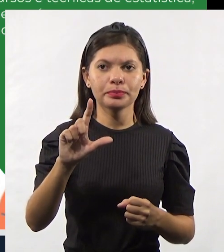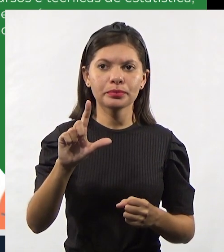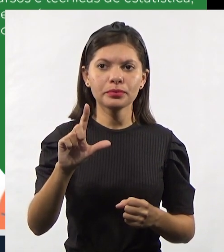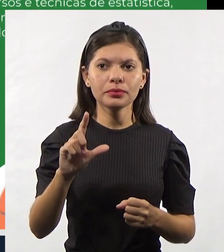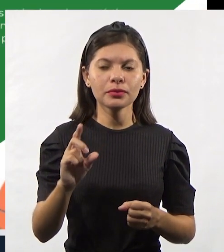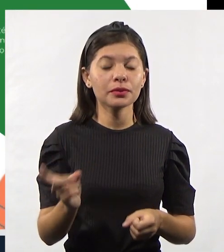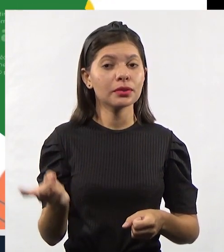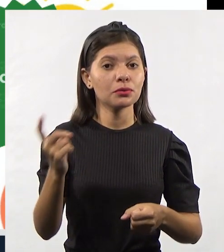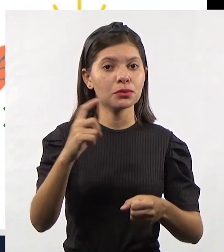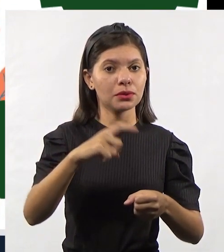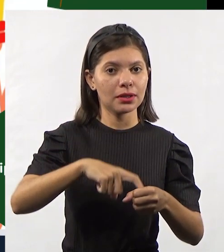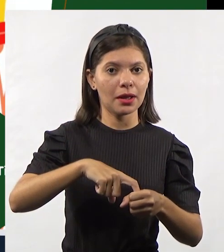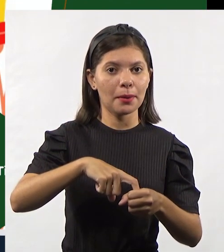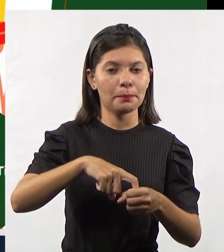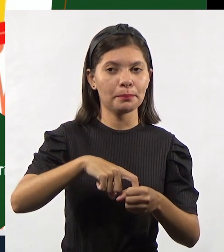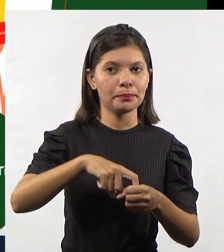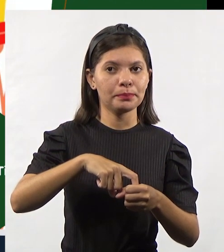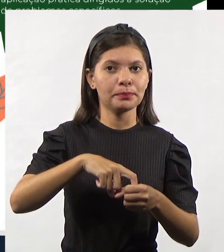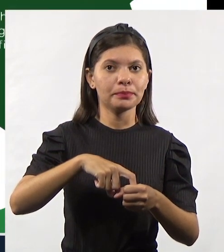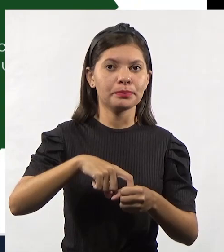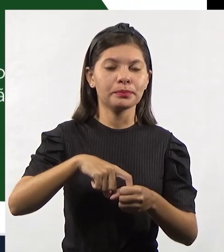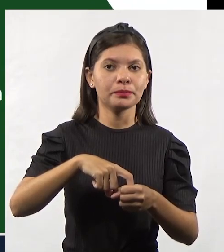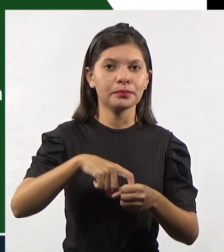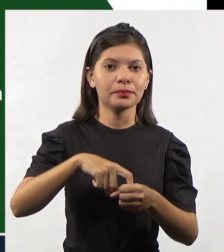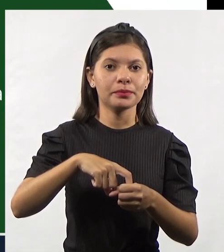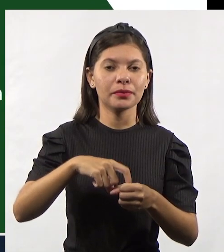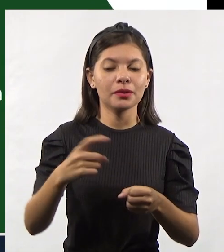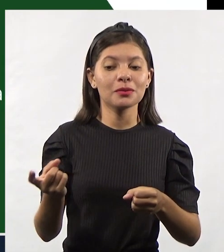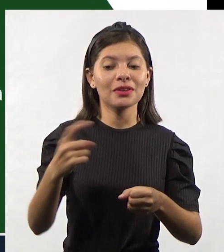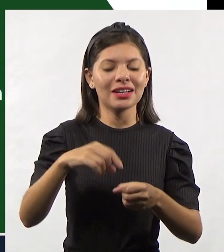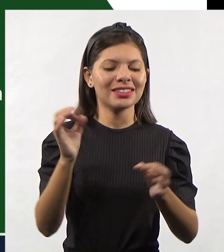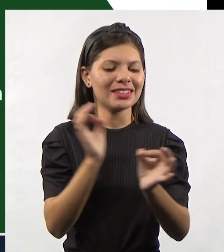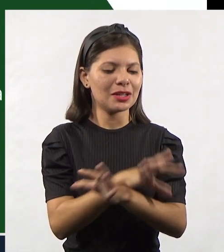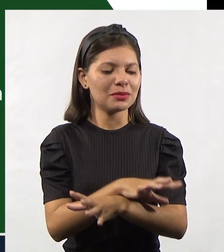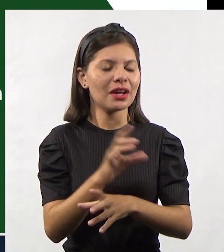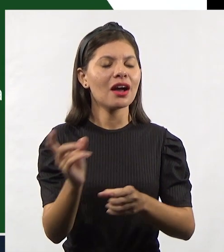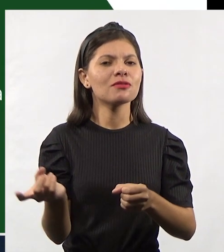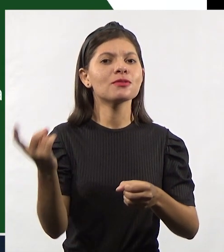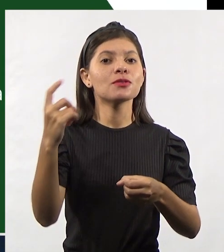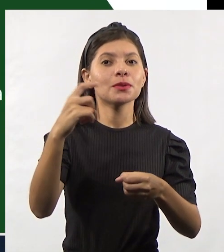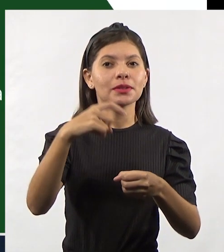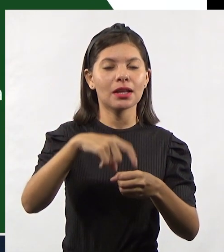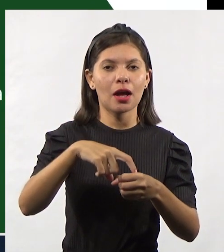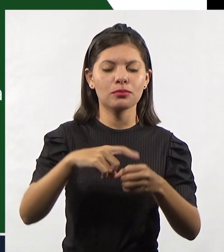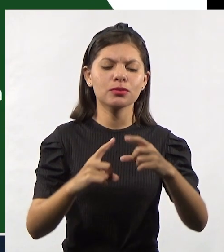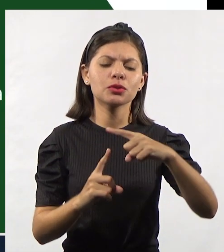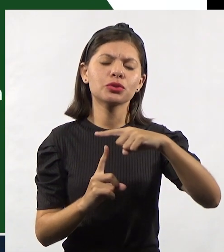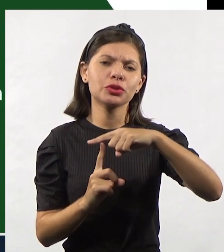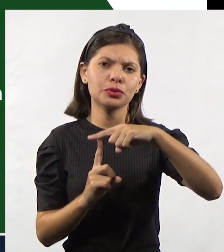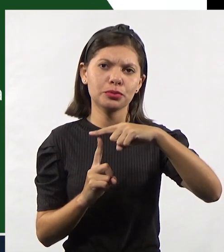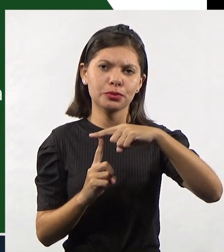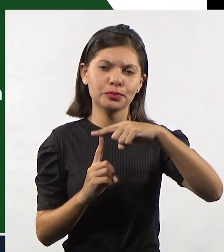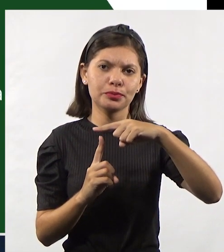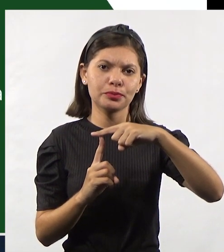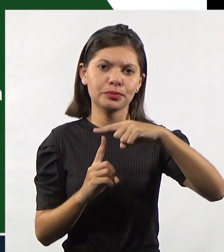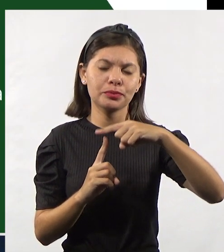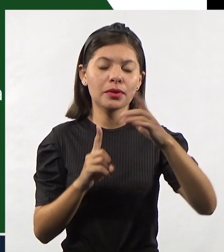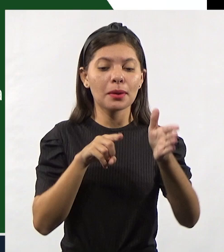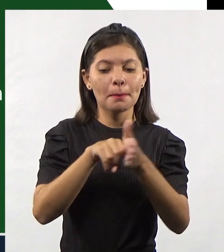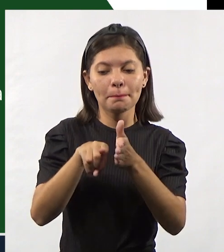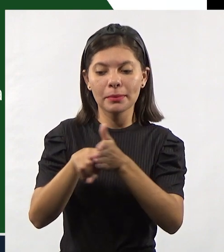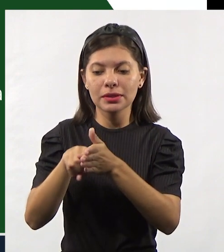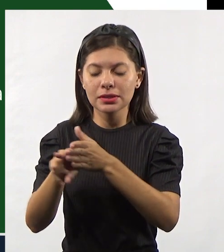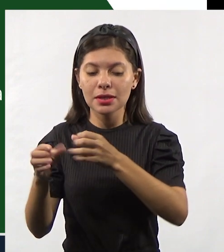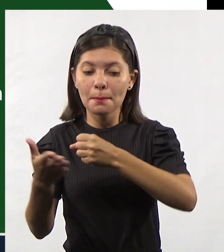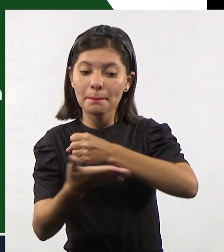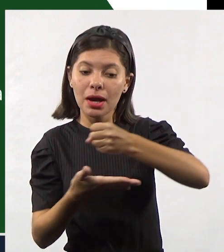vou até voltar aqui para gente pegar esse aqui porque nós já estamos encerrando então com relação à natureza a pesquisa